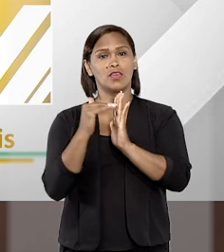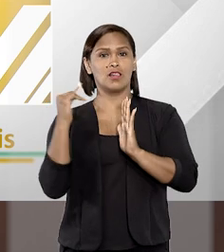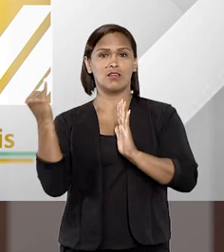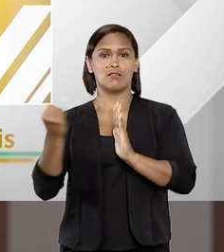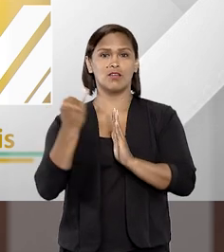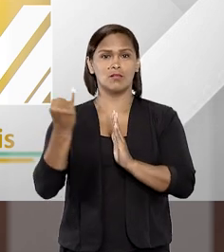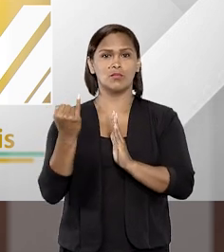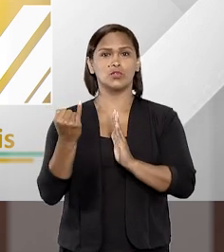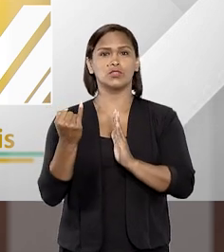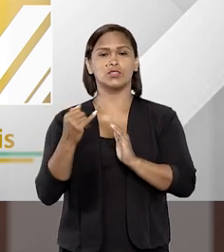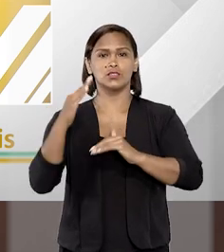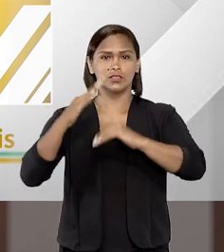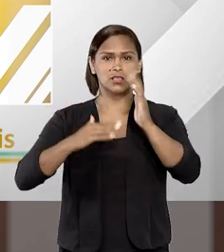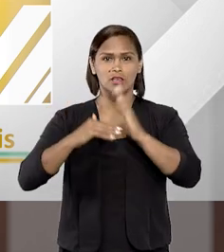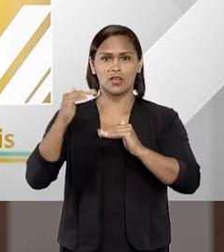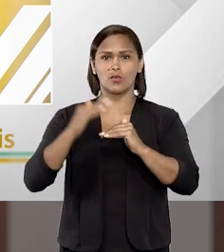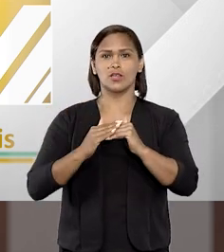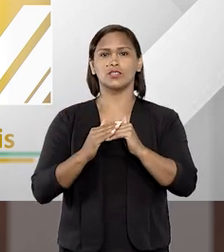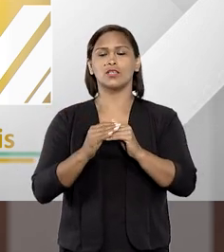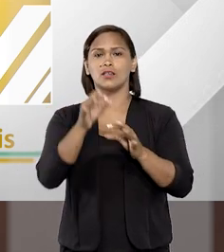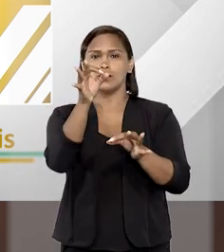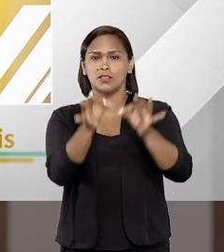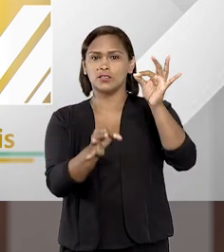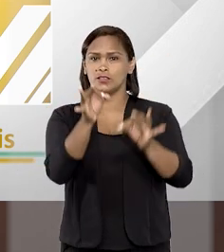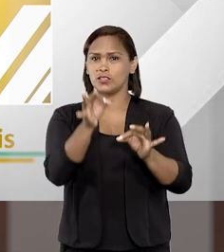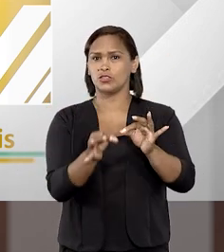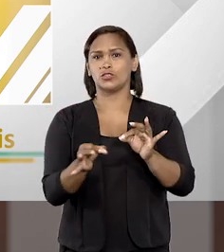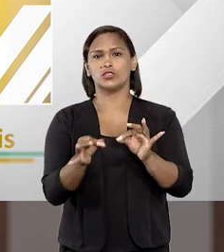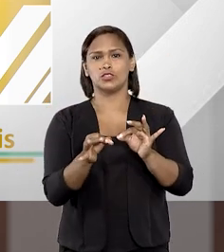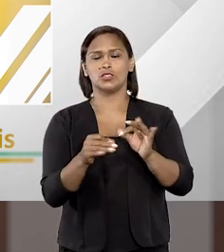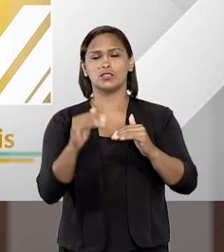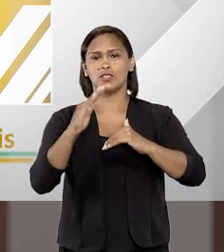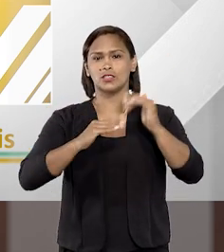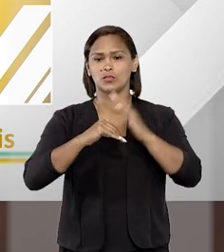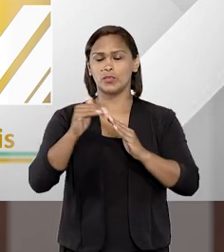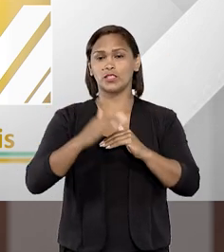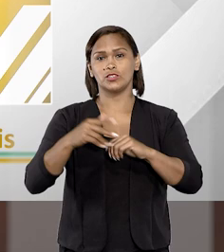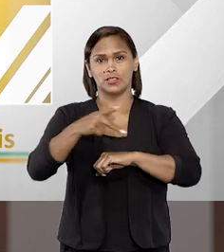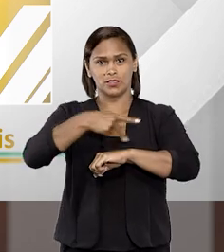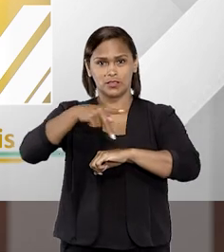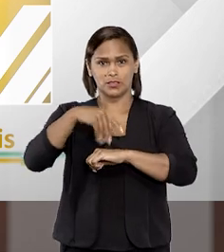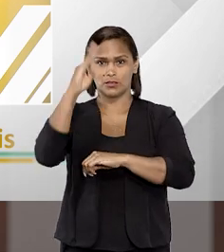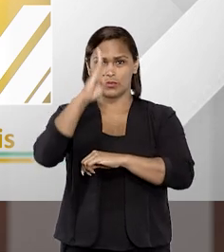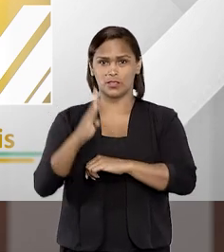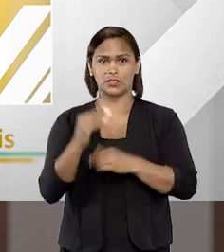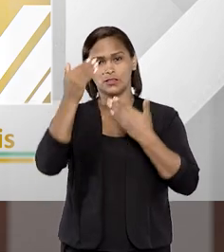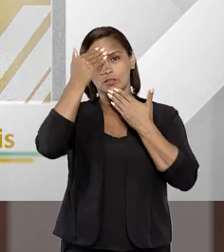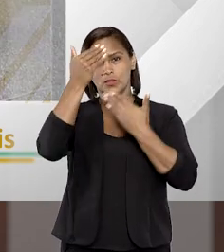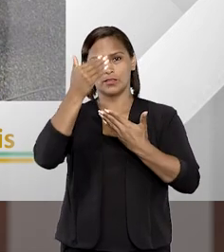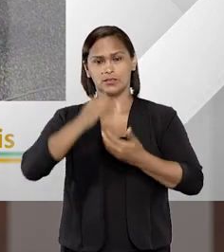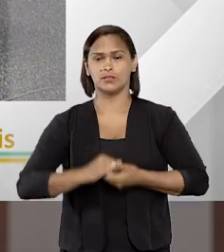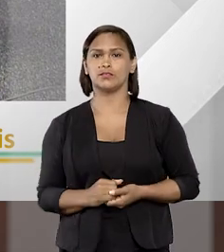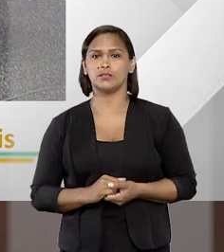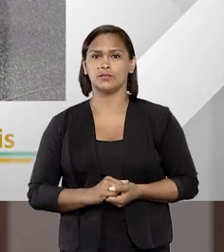portanto a qualidade da Justiça que se pratica nesse país obrigada